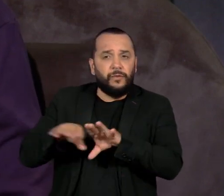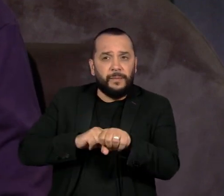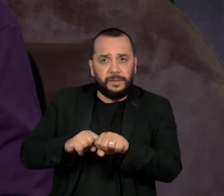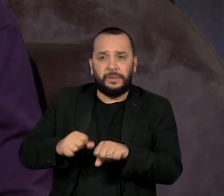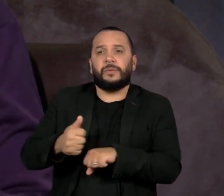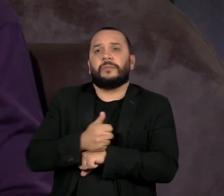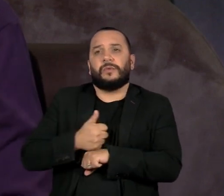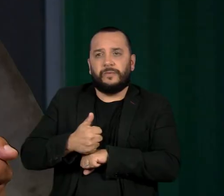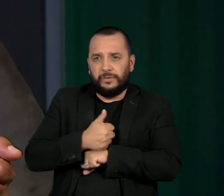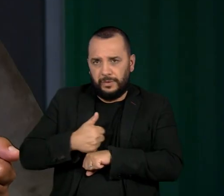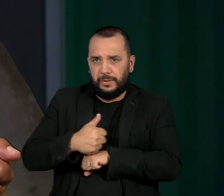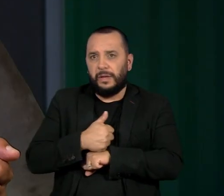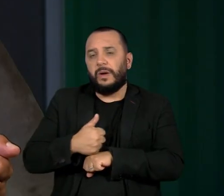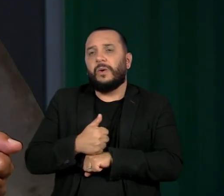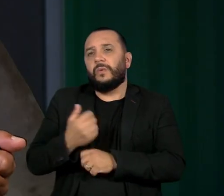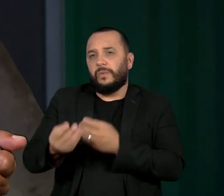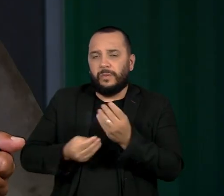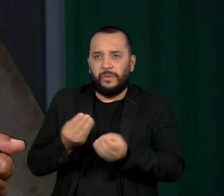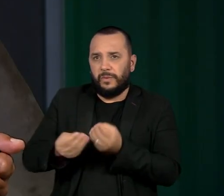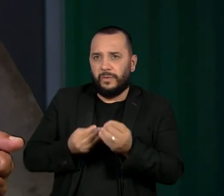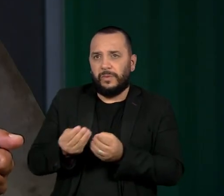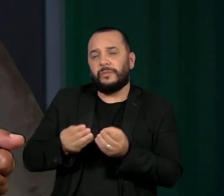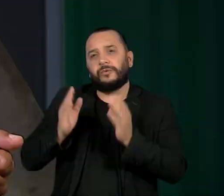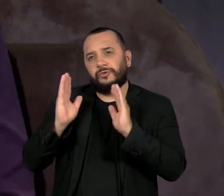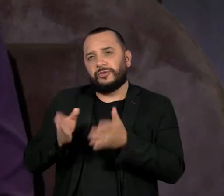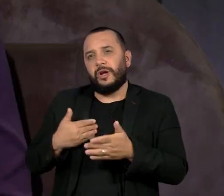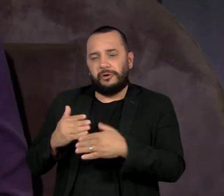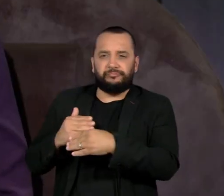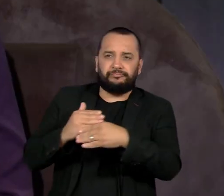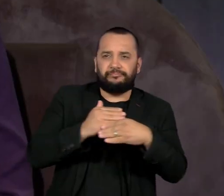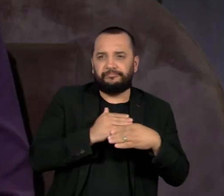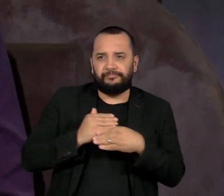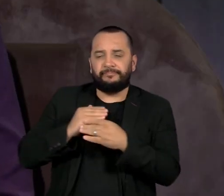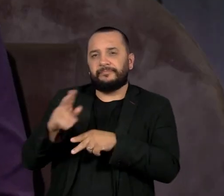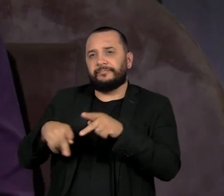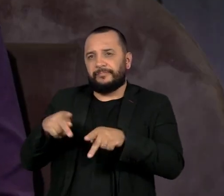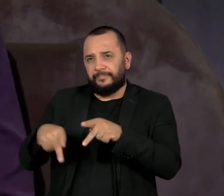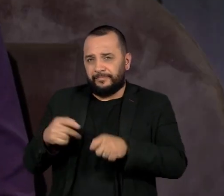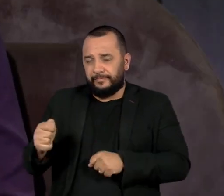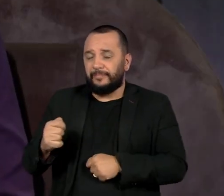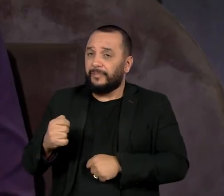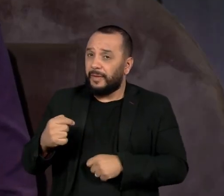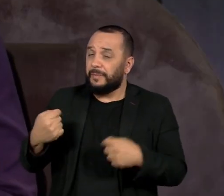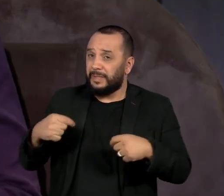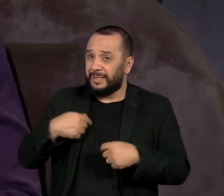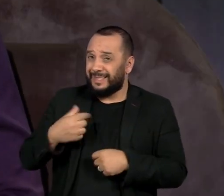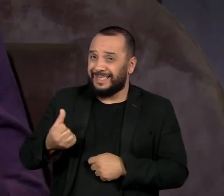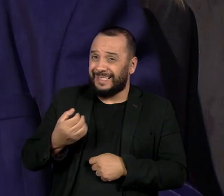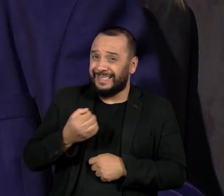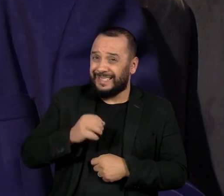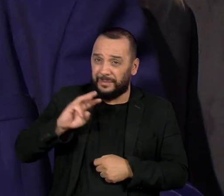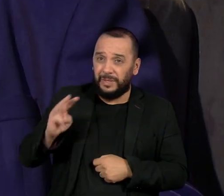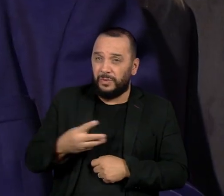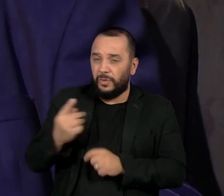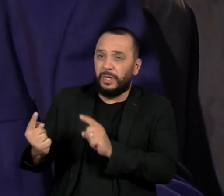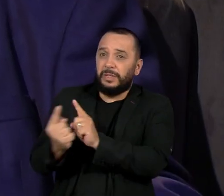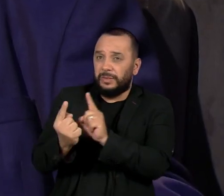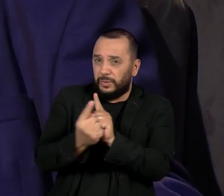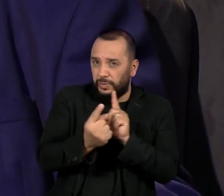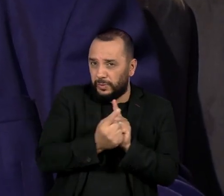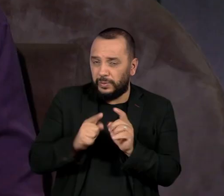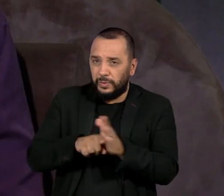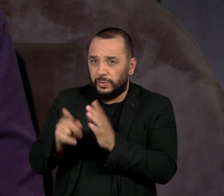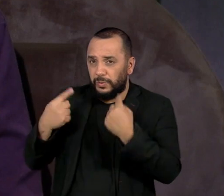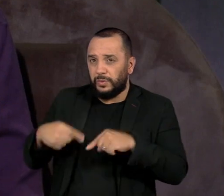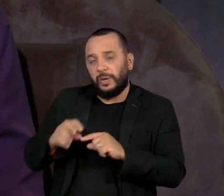precisam valorizar a heterogeneidade da nossa população. Será que eu preciso mesmo de 600 milhões de consultas ou eu preciso de uma atenção primária forte, um profissional